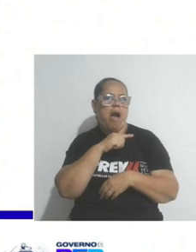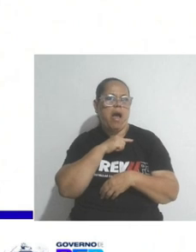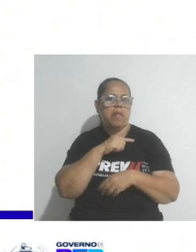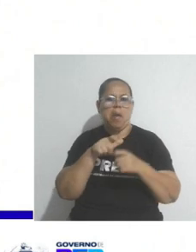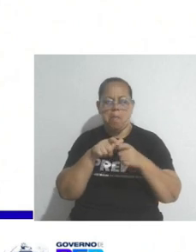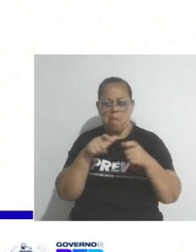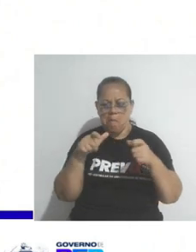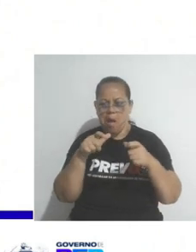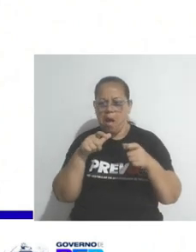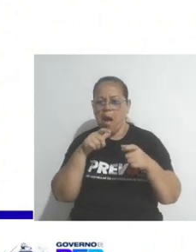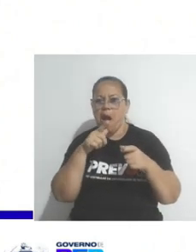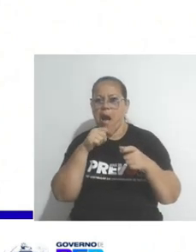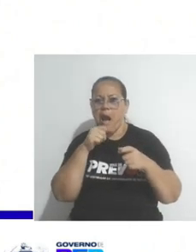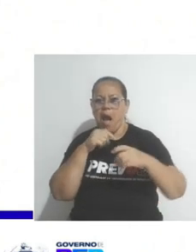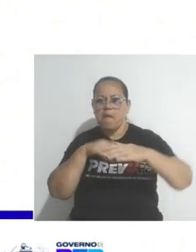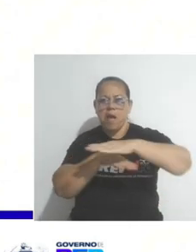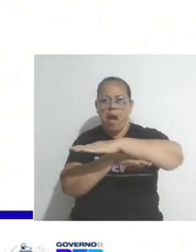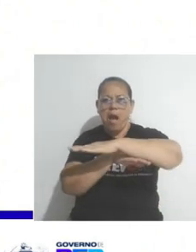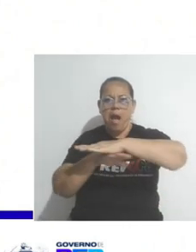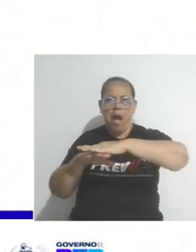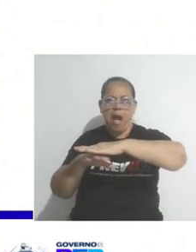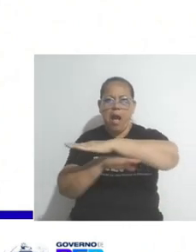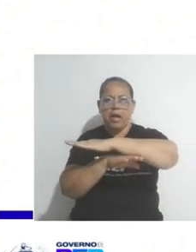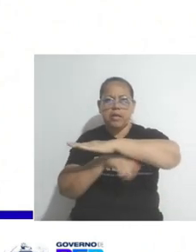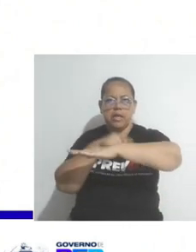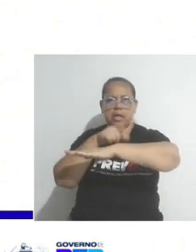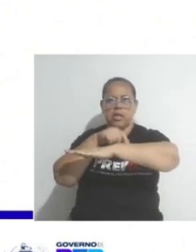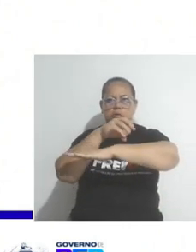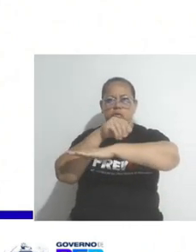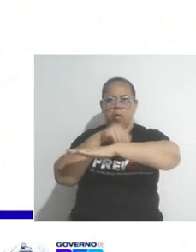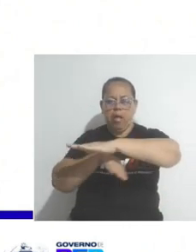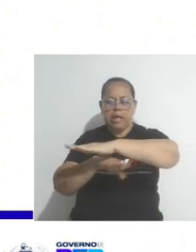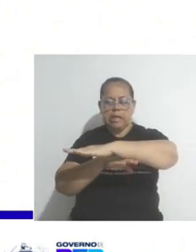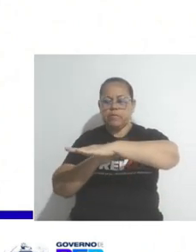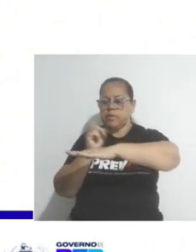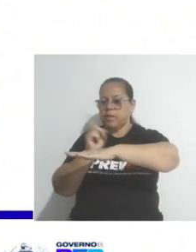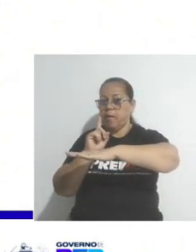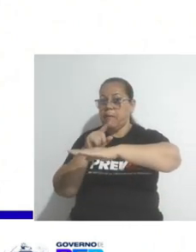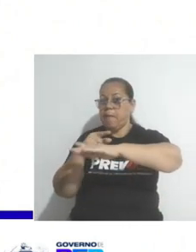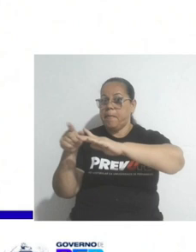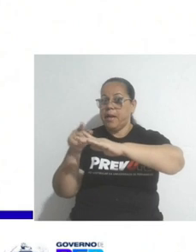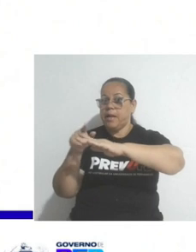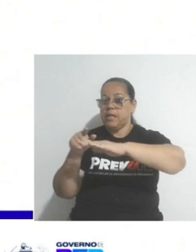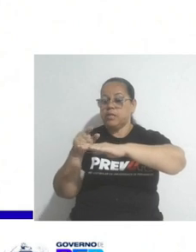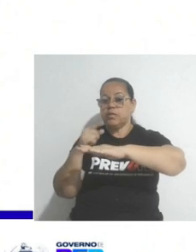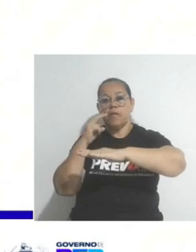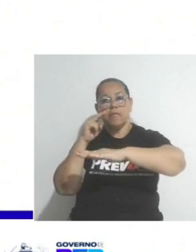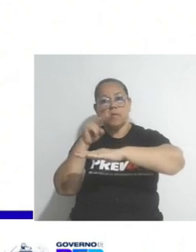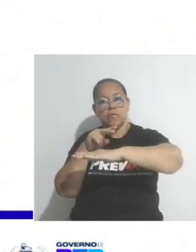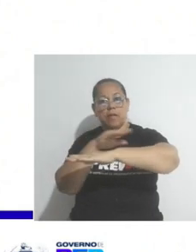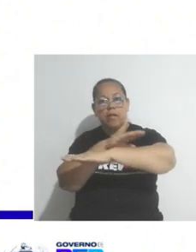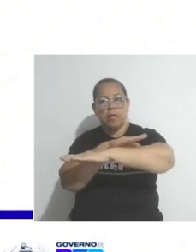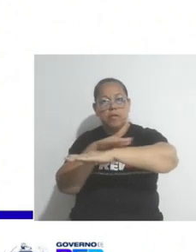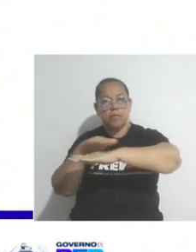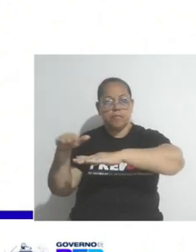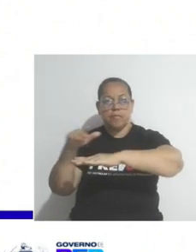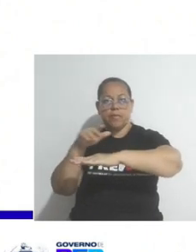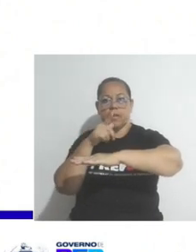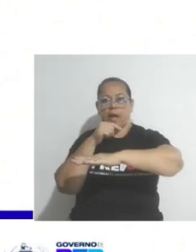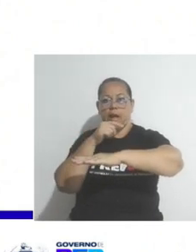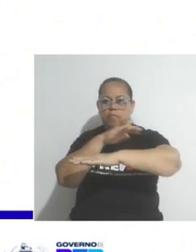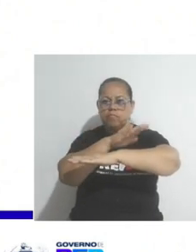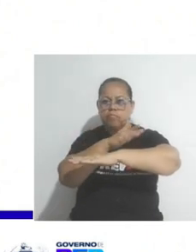de água embaixo do solo mas o que a gente está observando aqui é o nível da água desse lençol na primeira